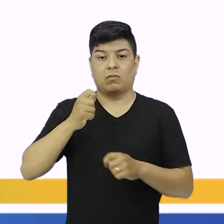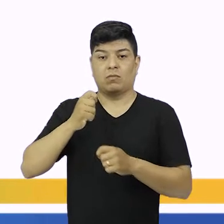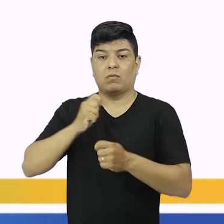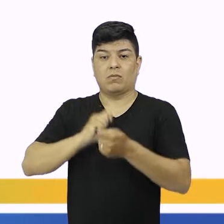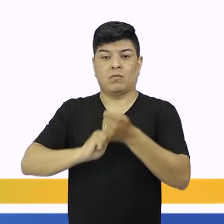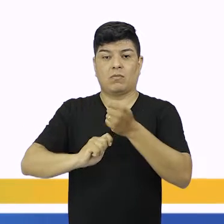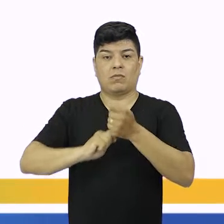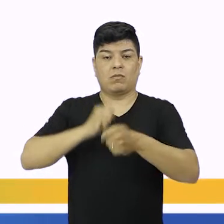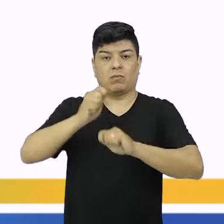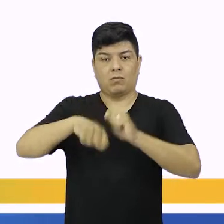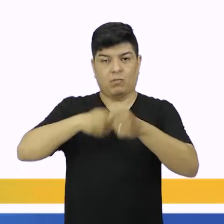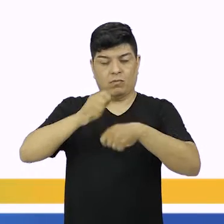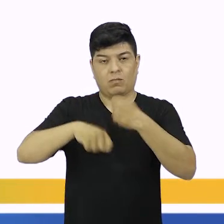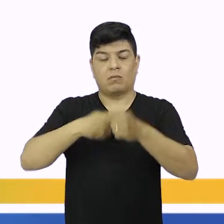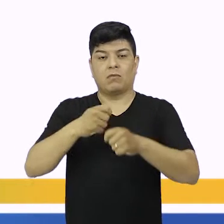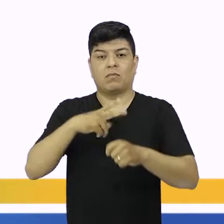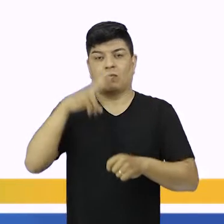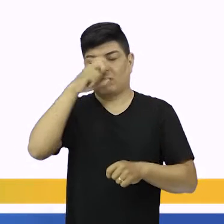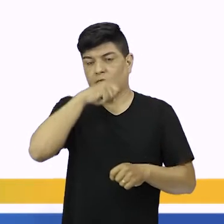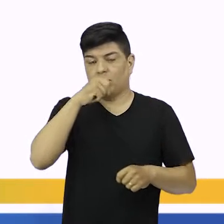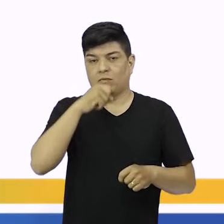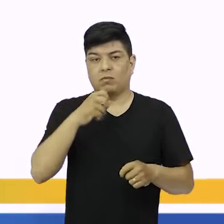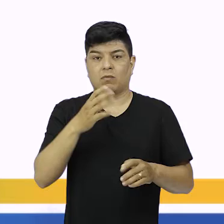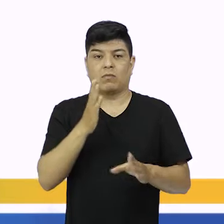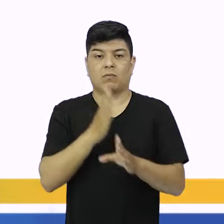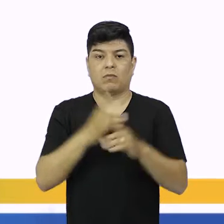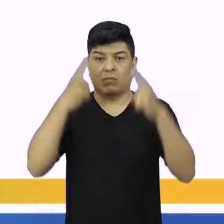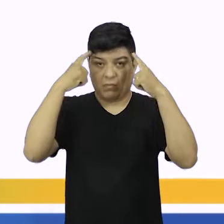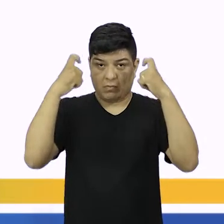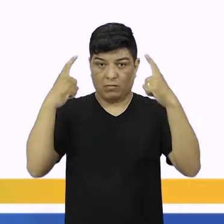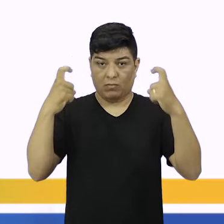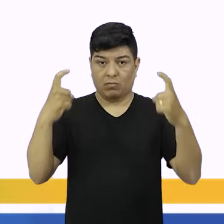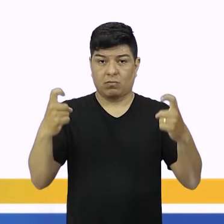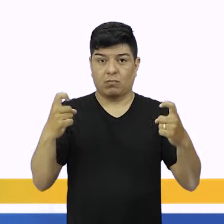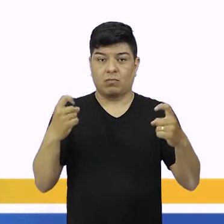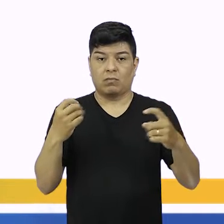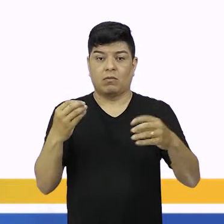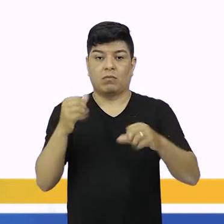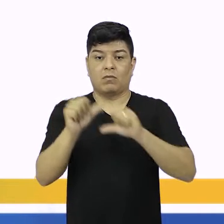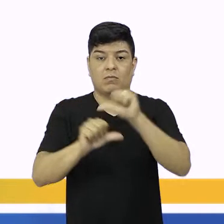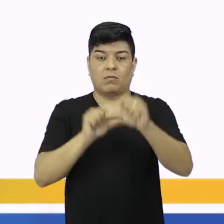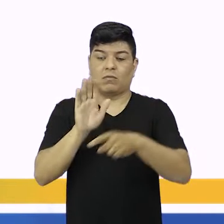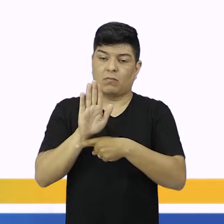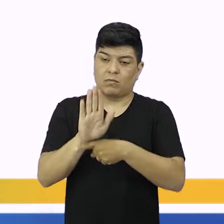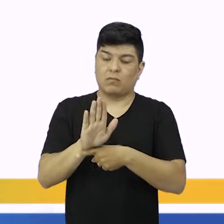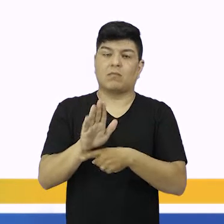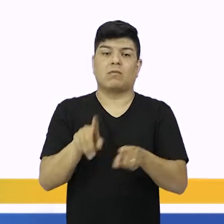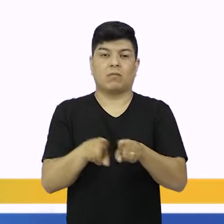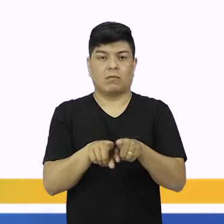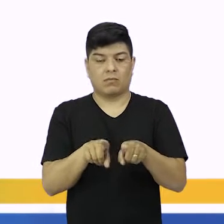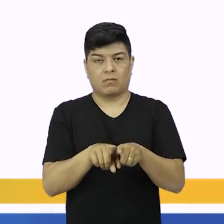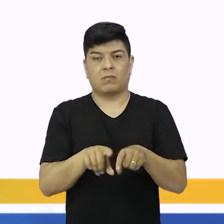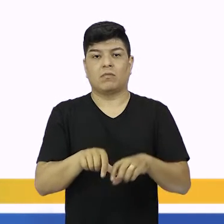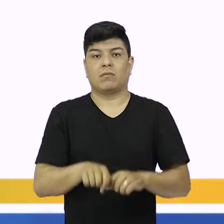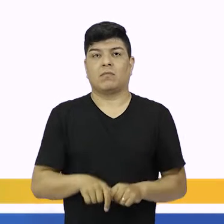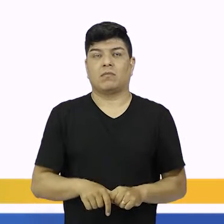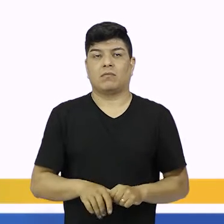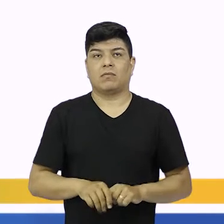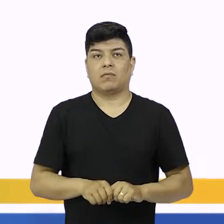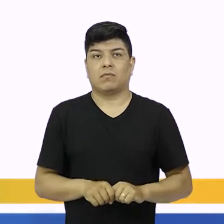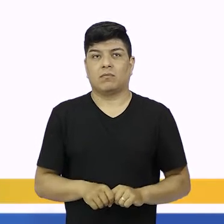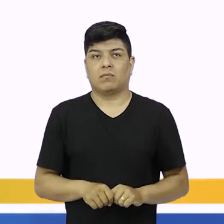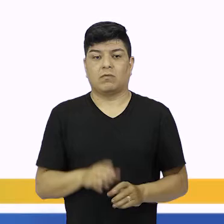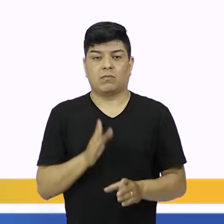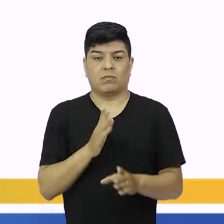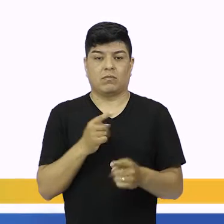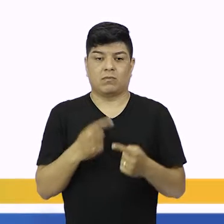econômico e exerceu o poder local por meio da violência e da troca de favores. Aqui é muito importante, porque